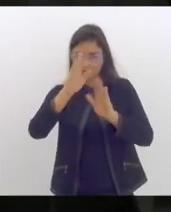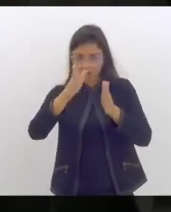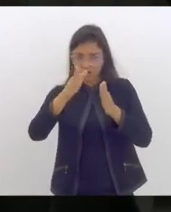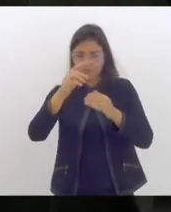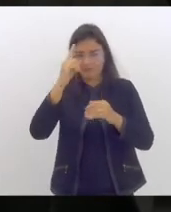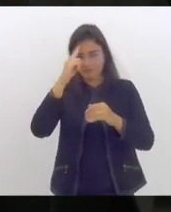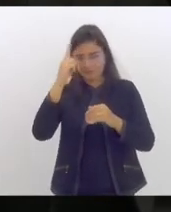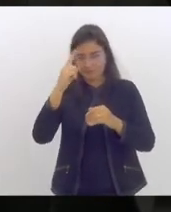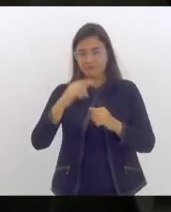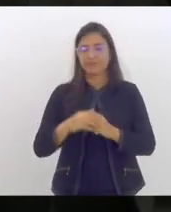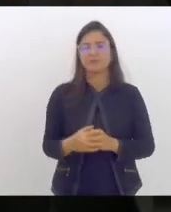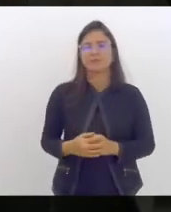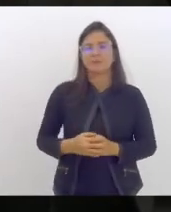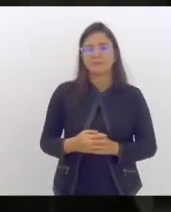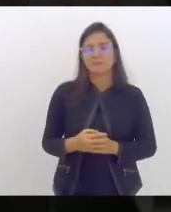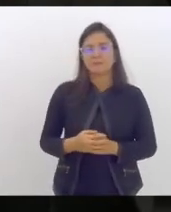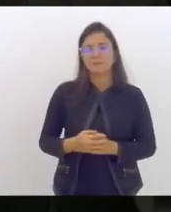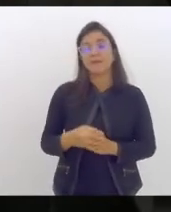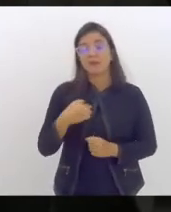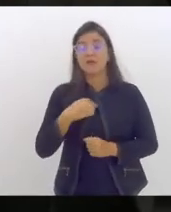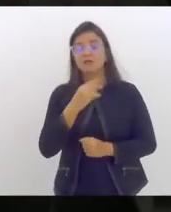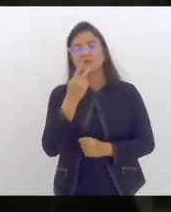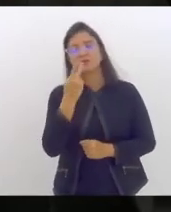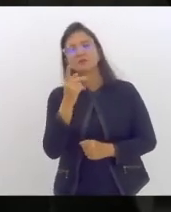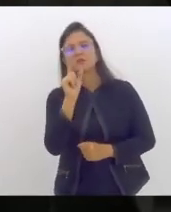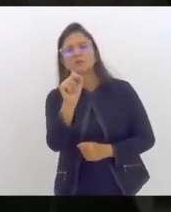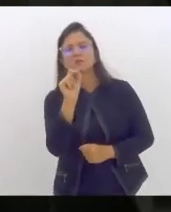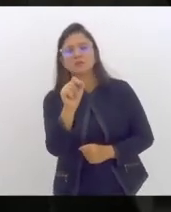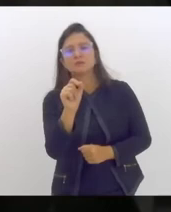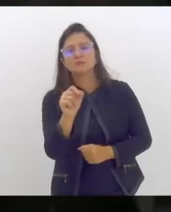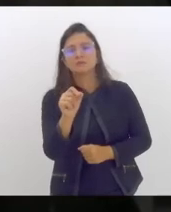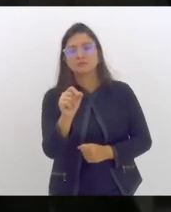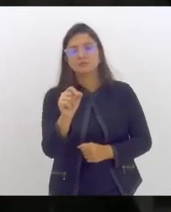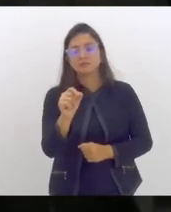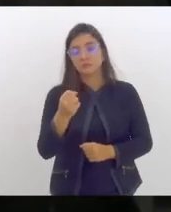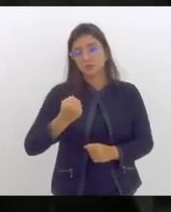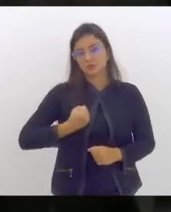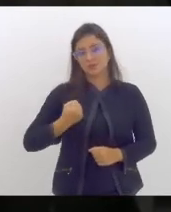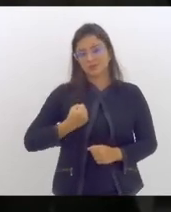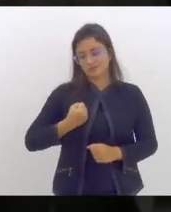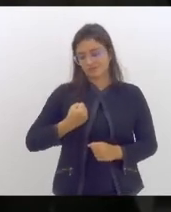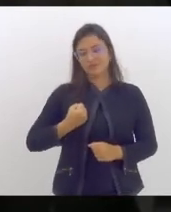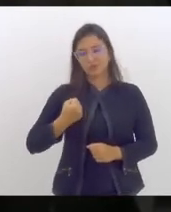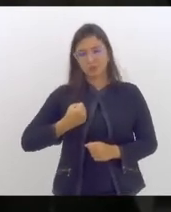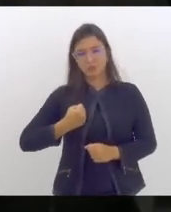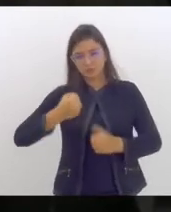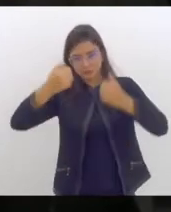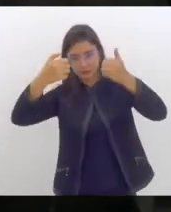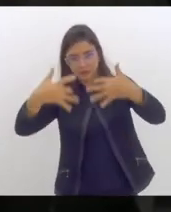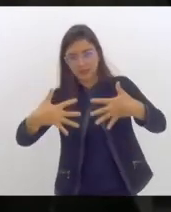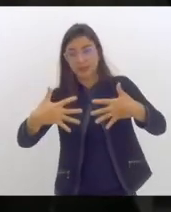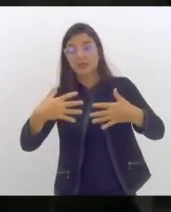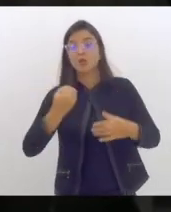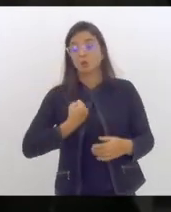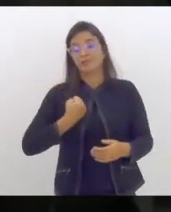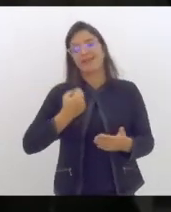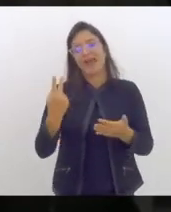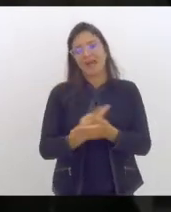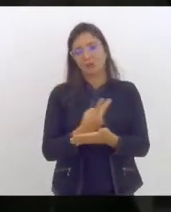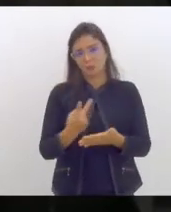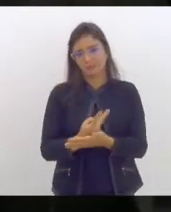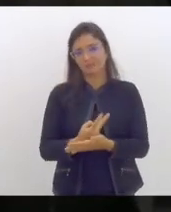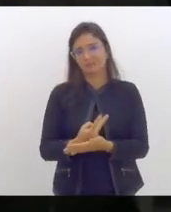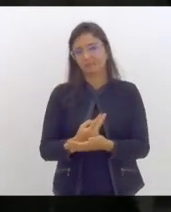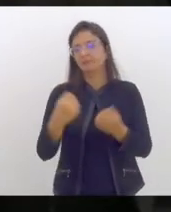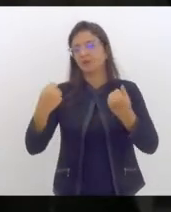ontem e lhe falei um número errado. E eu preciso